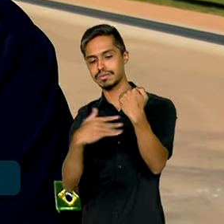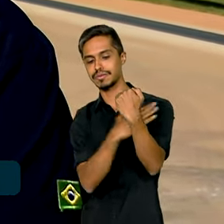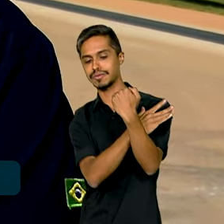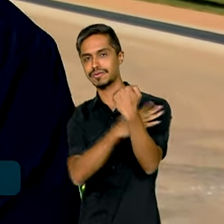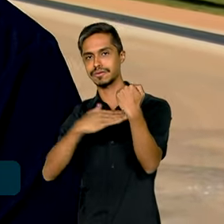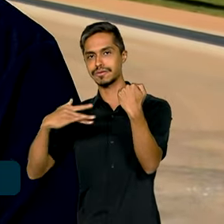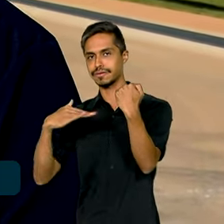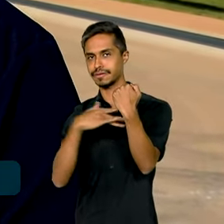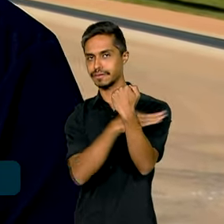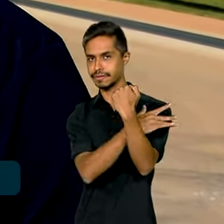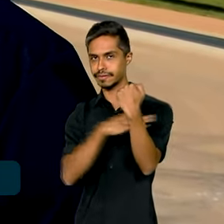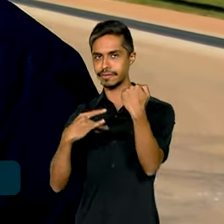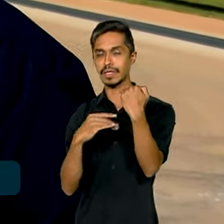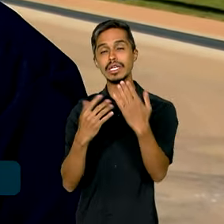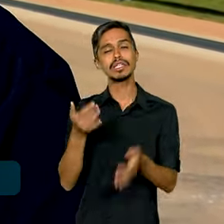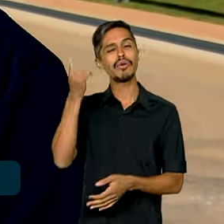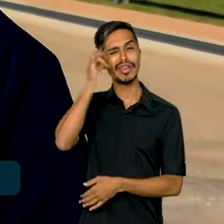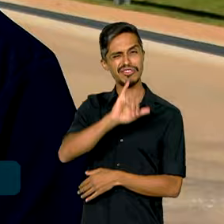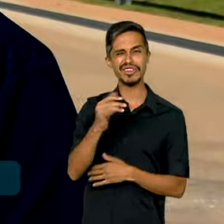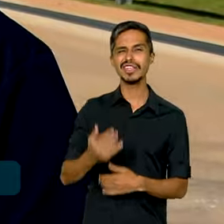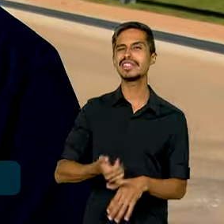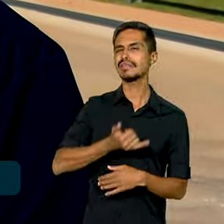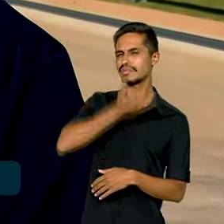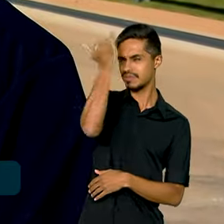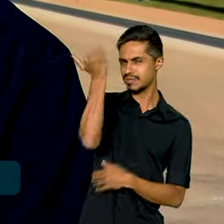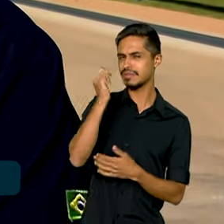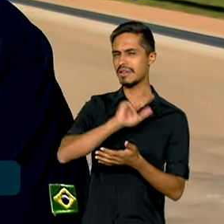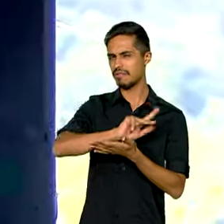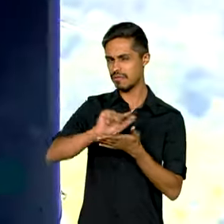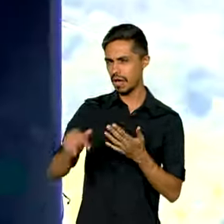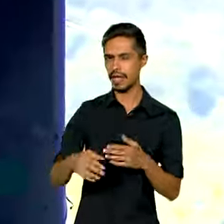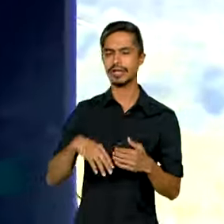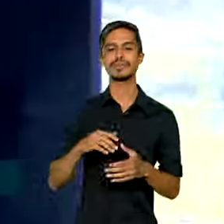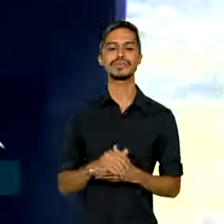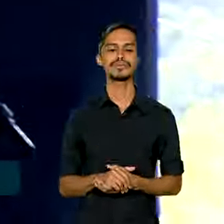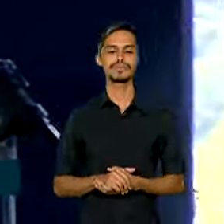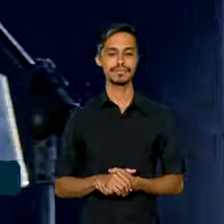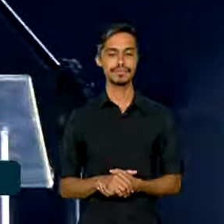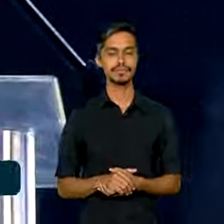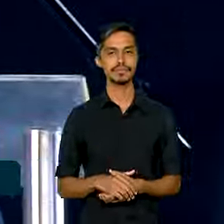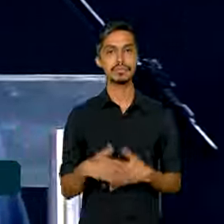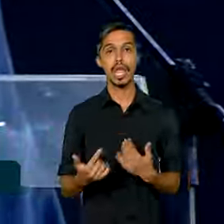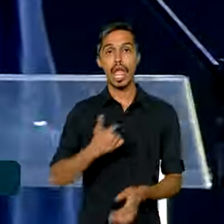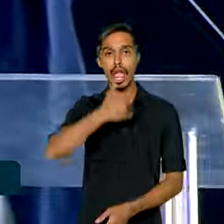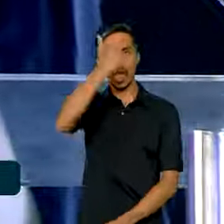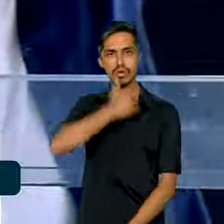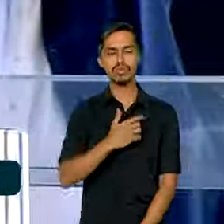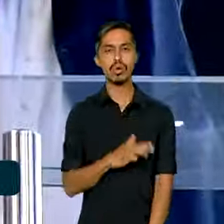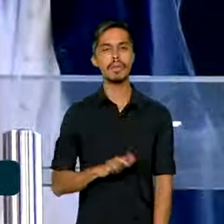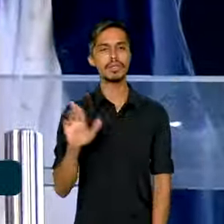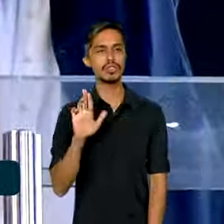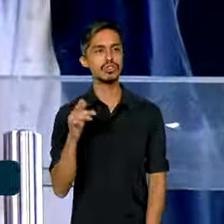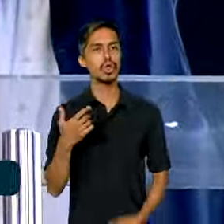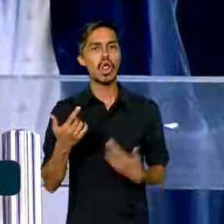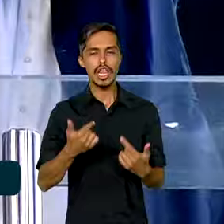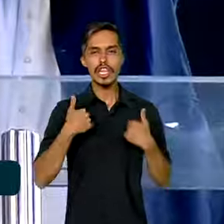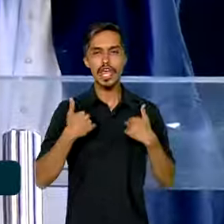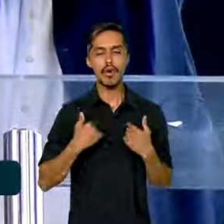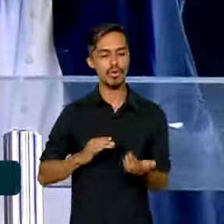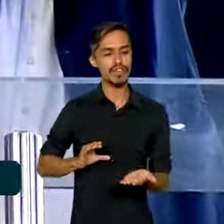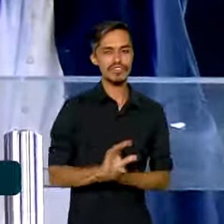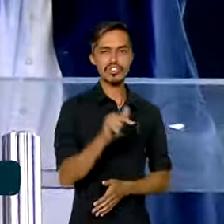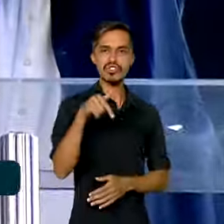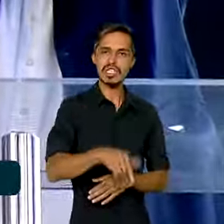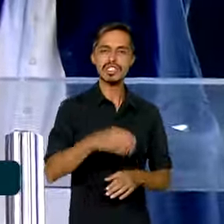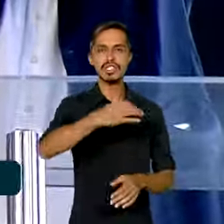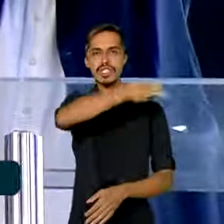de rolamento para evitar atropelamentos, para evitar esse tipo de situação. Eu fui o presidente da República que mais investi dinheiro nesse